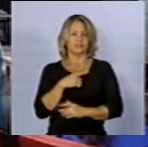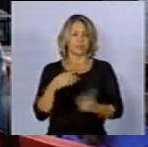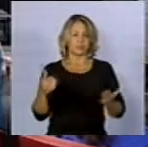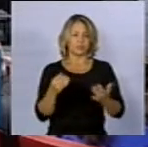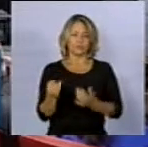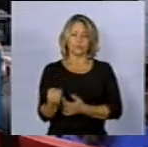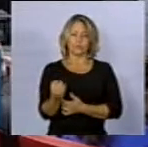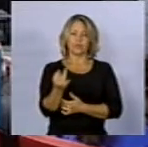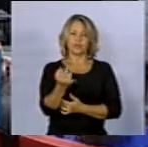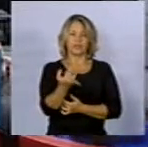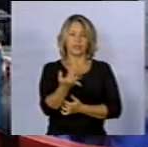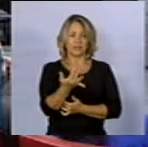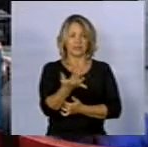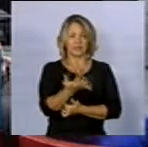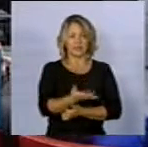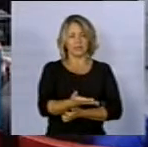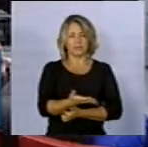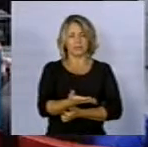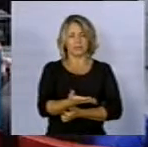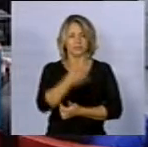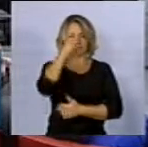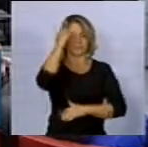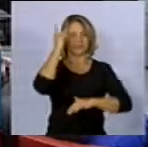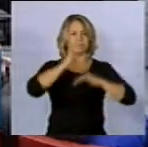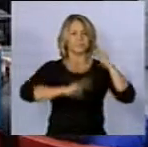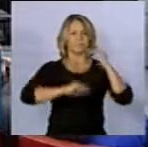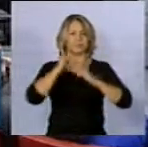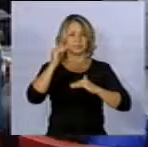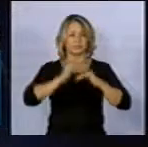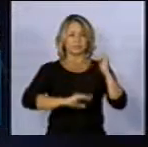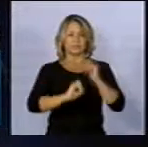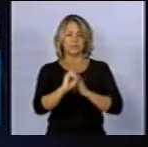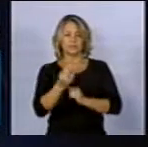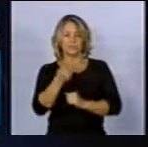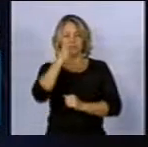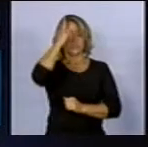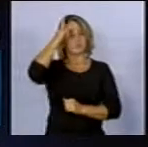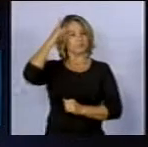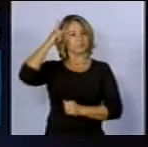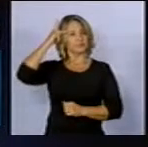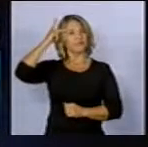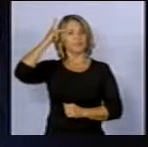número eh de profissionais ou de